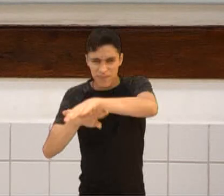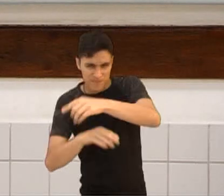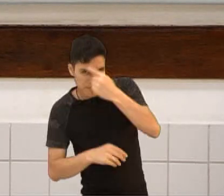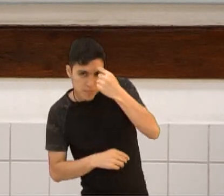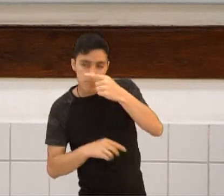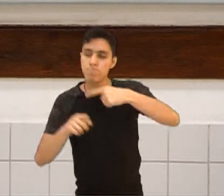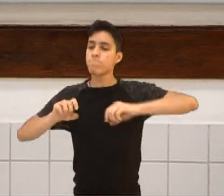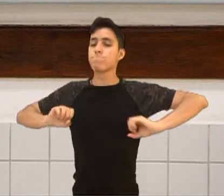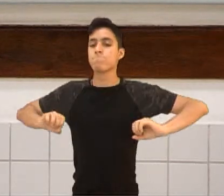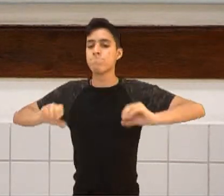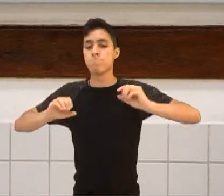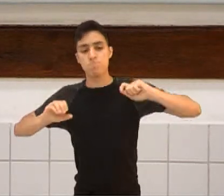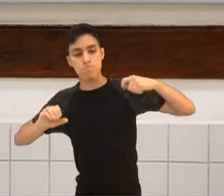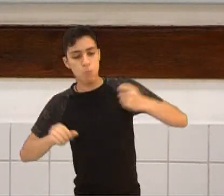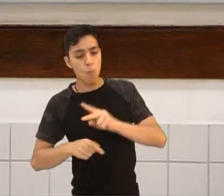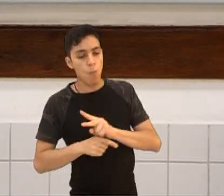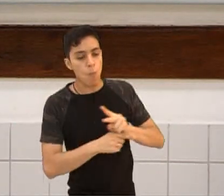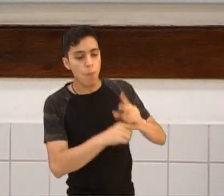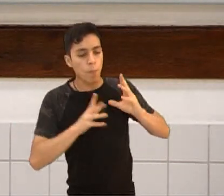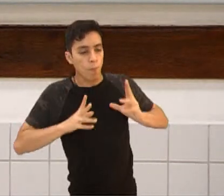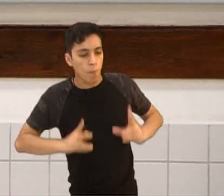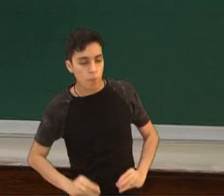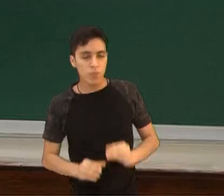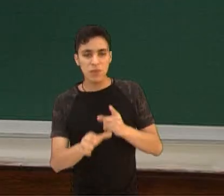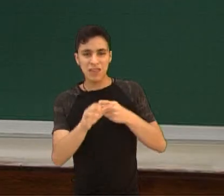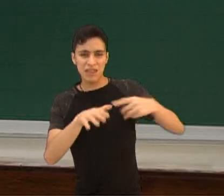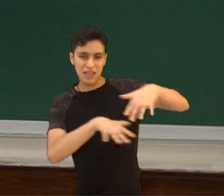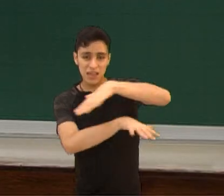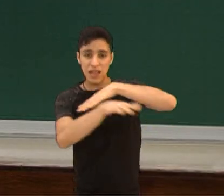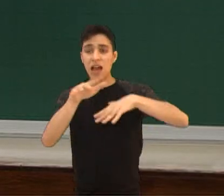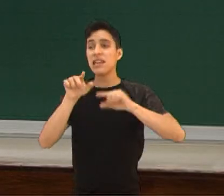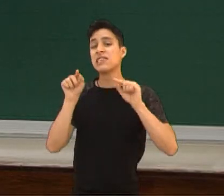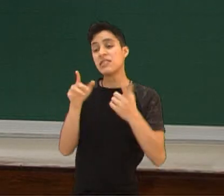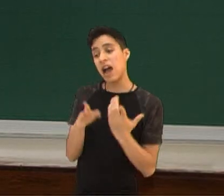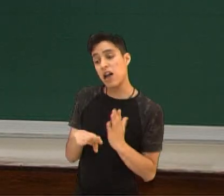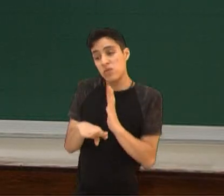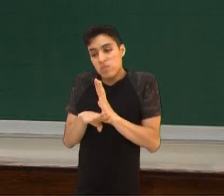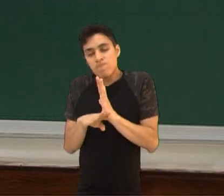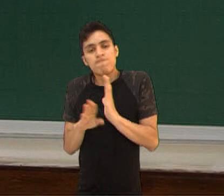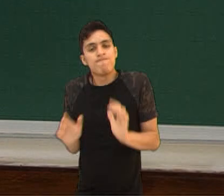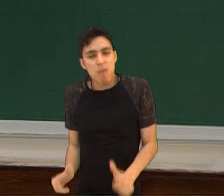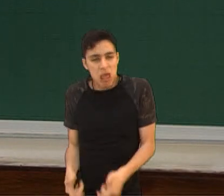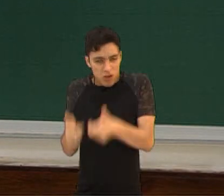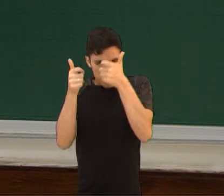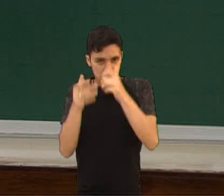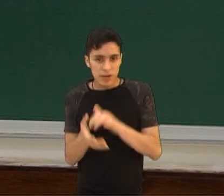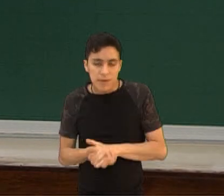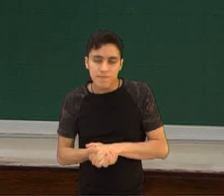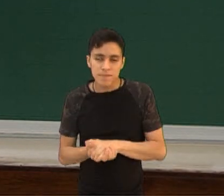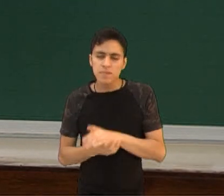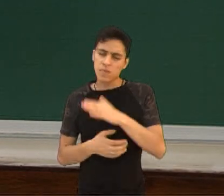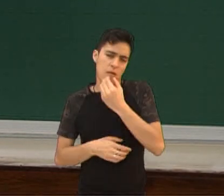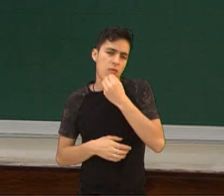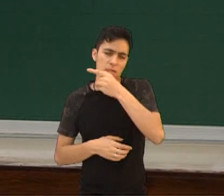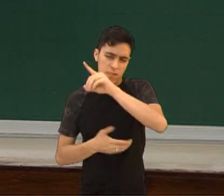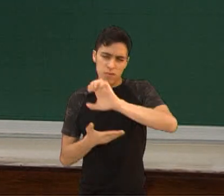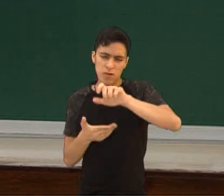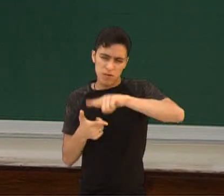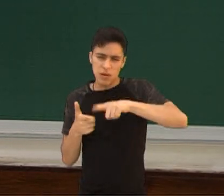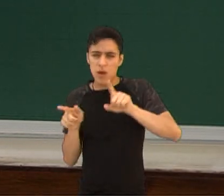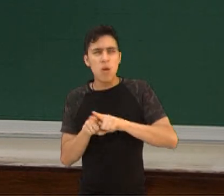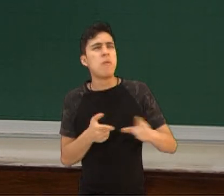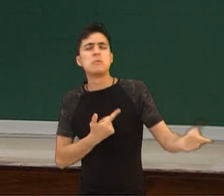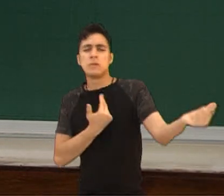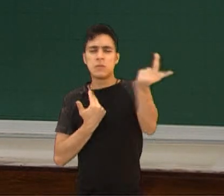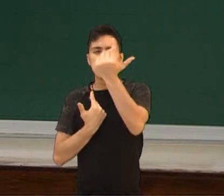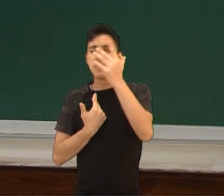educação ambiental, né? E isso ficou favorecido, alguns lugares do mundo enfrentam esses problemas, a Europa não é diferente, mas a